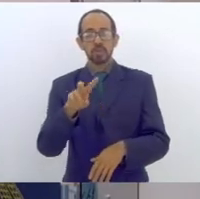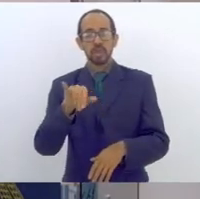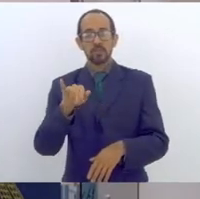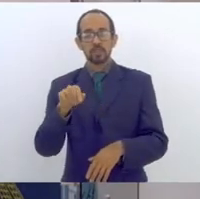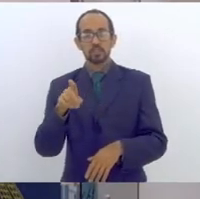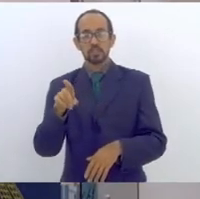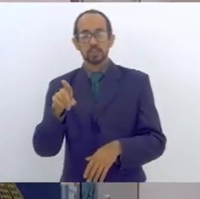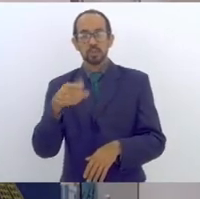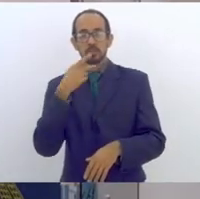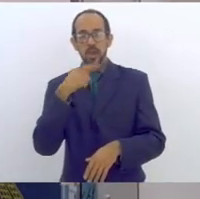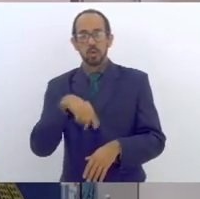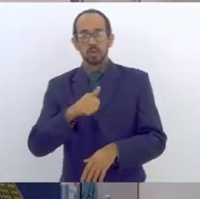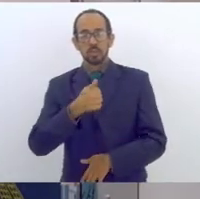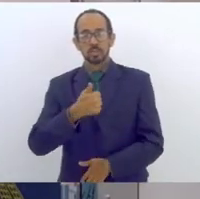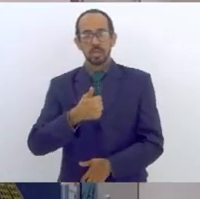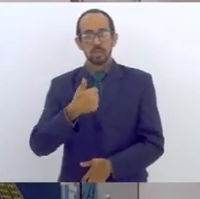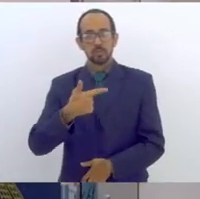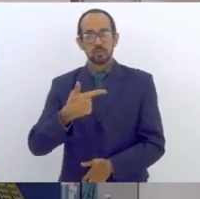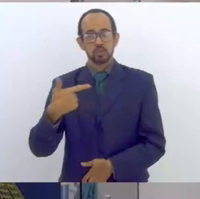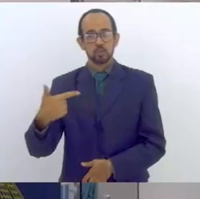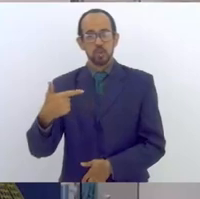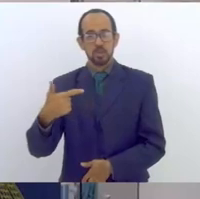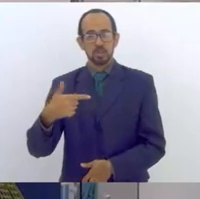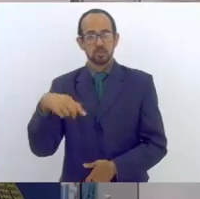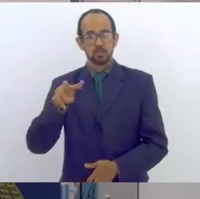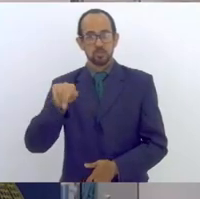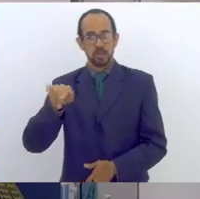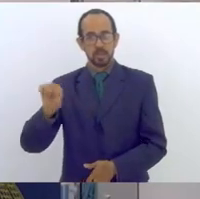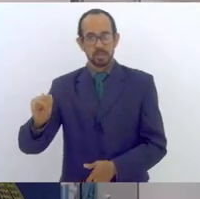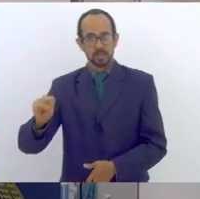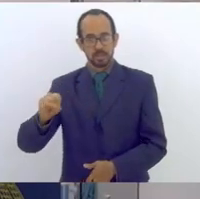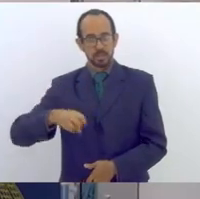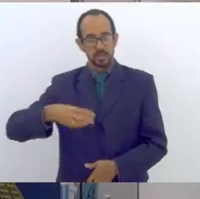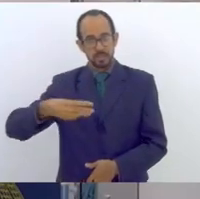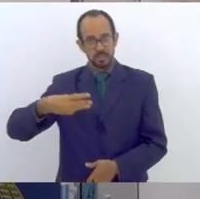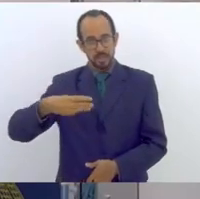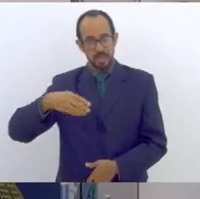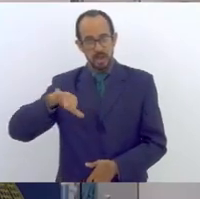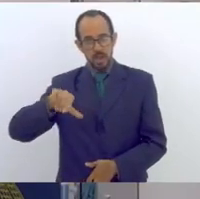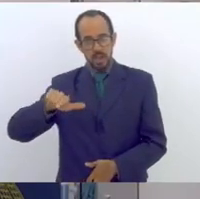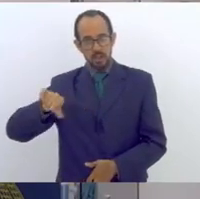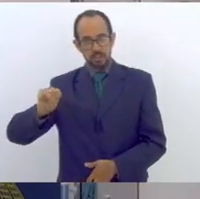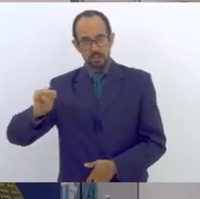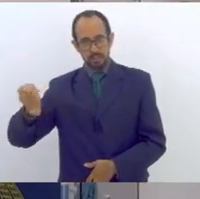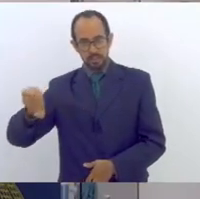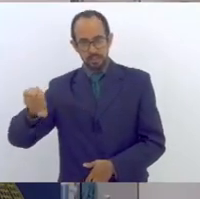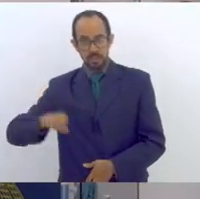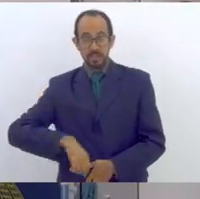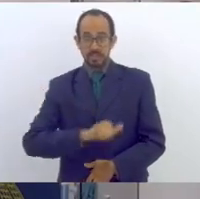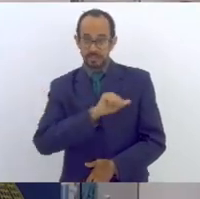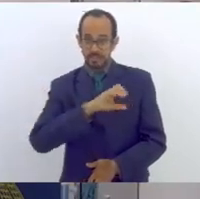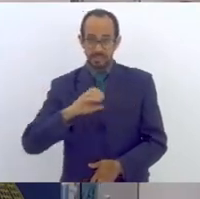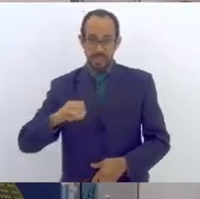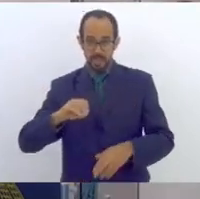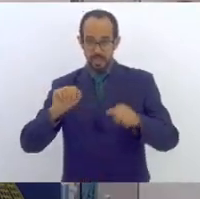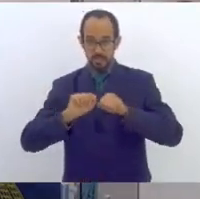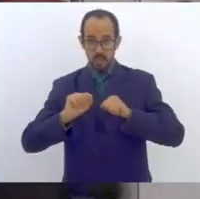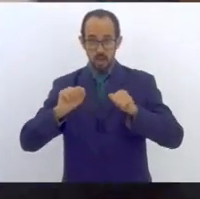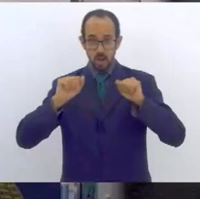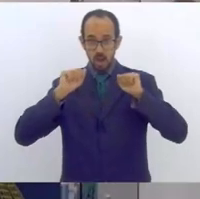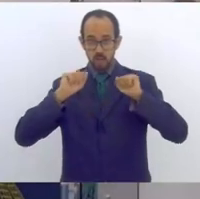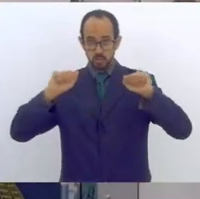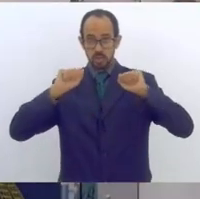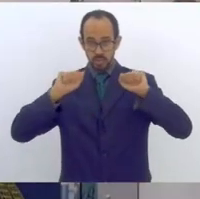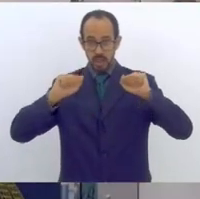122 vagas quando na terceira classe do técnico de necropsia e sem vagas no de auxiliar essa